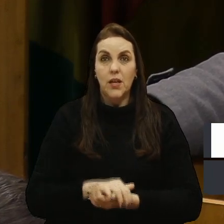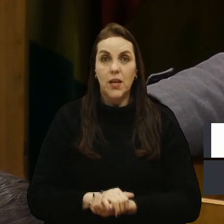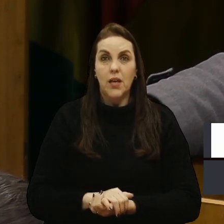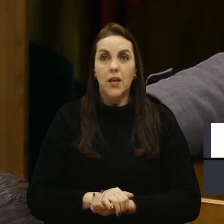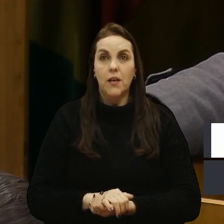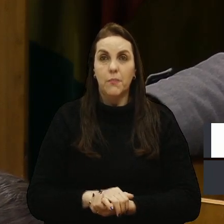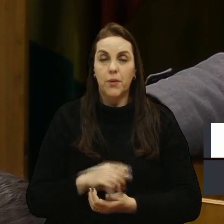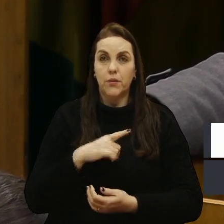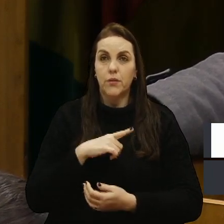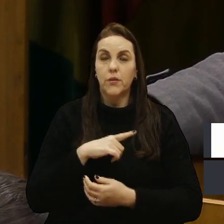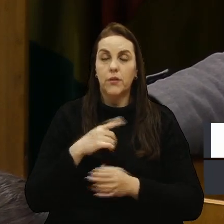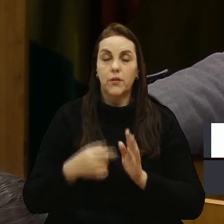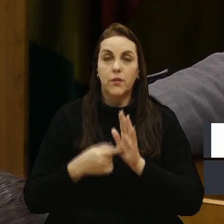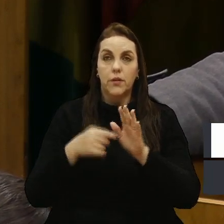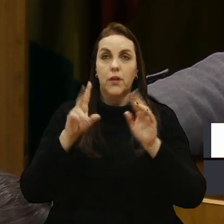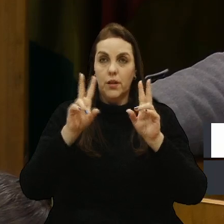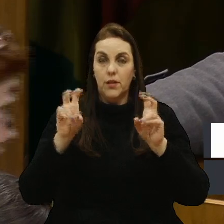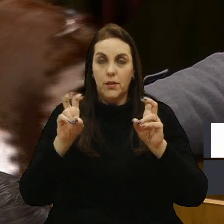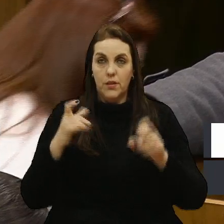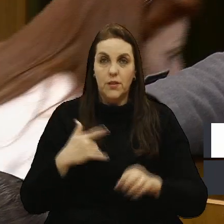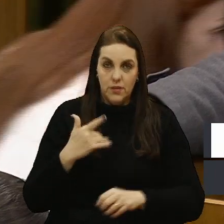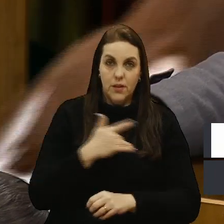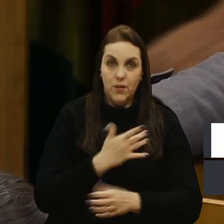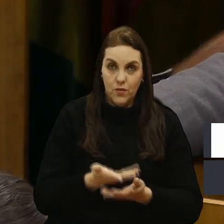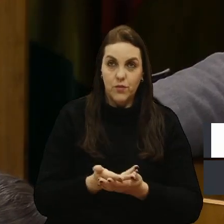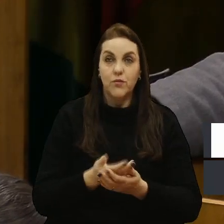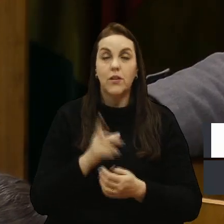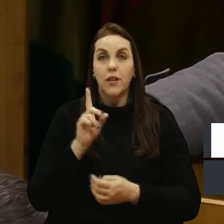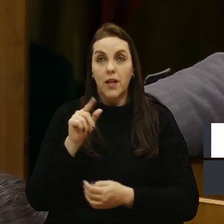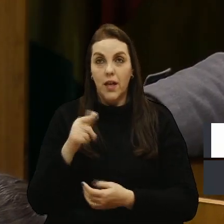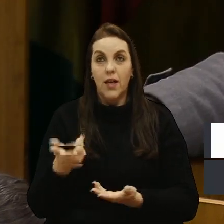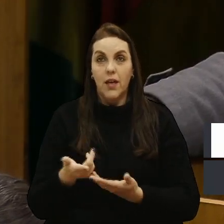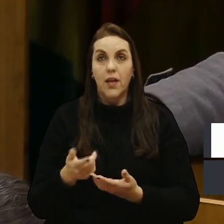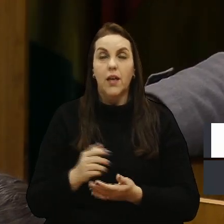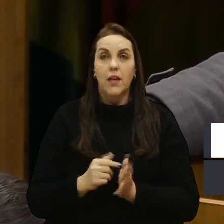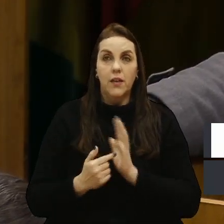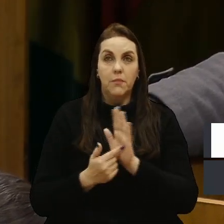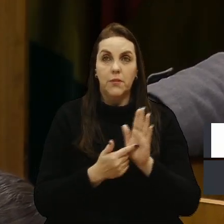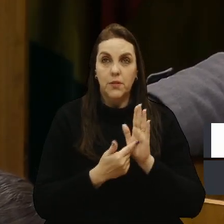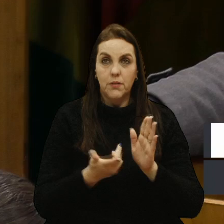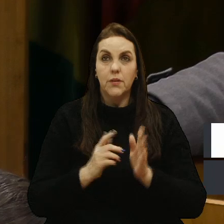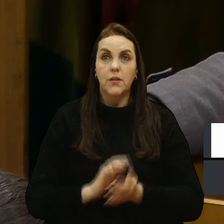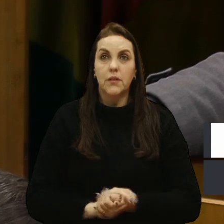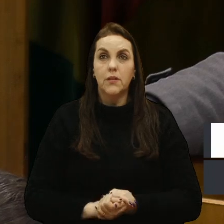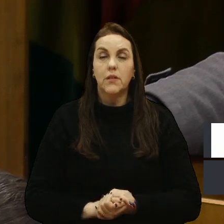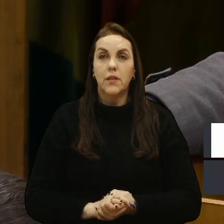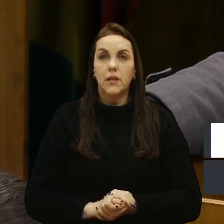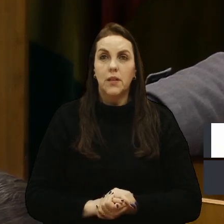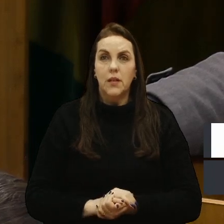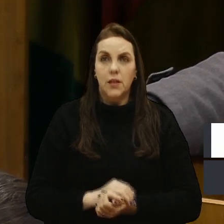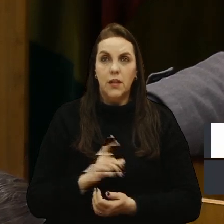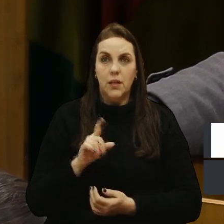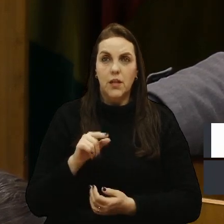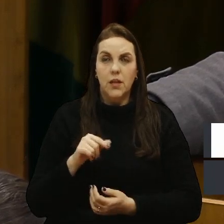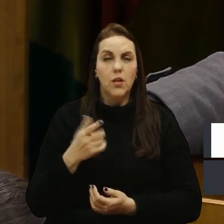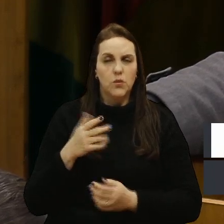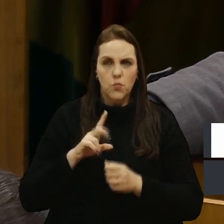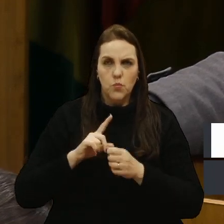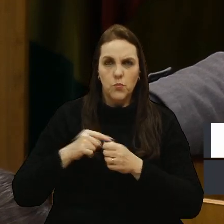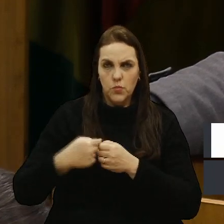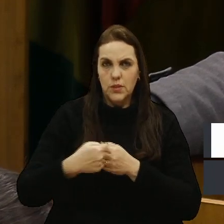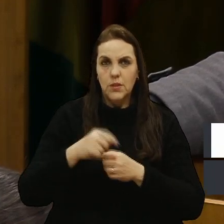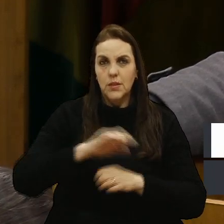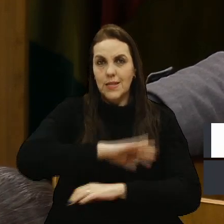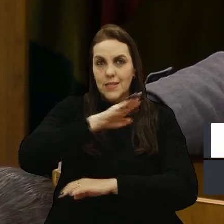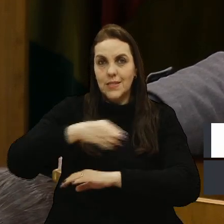voltado para a questão da saúde, e inclusive aqui deixo um apontamento da possibilidade de conveniar-se os municípios da Serra